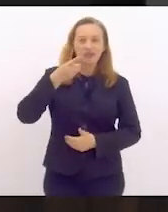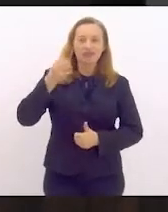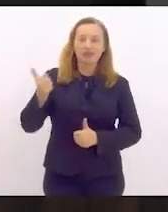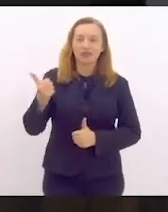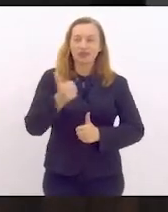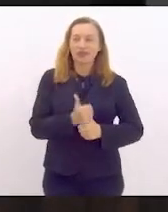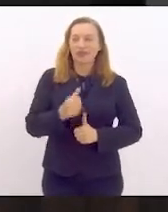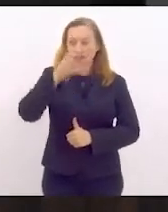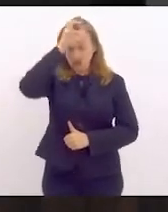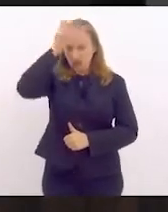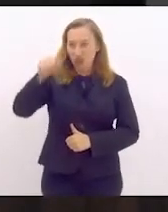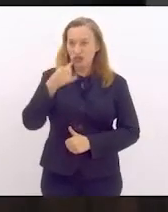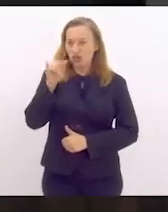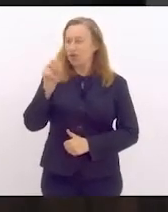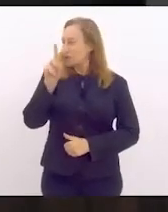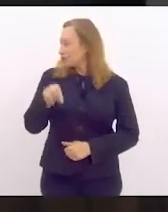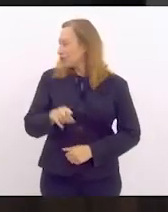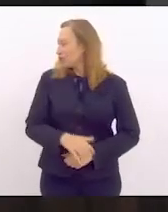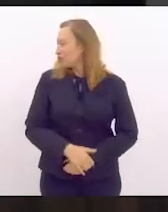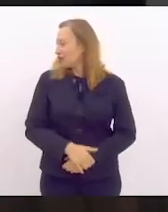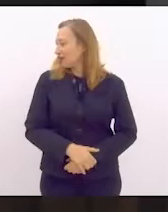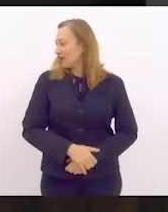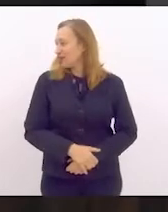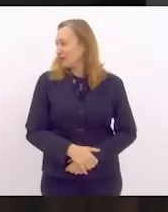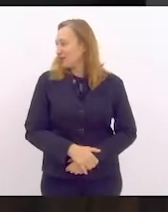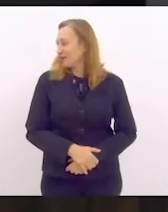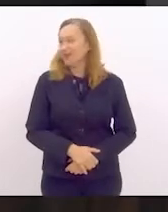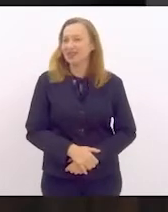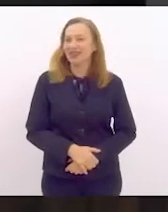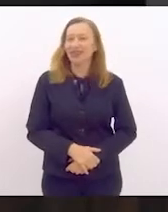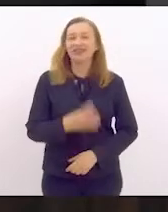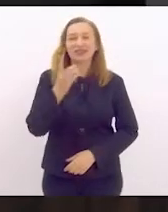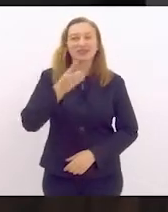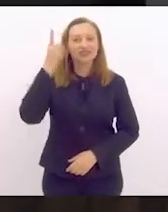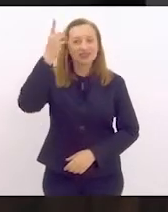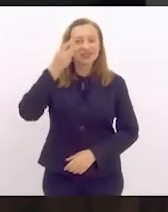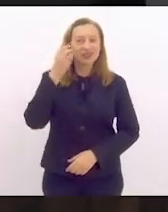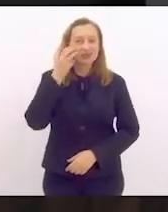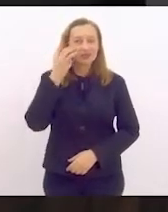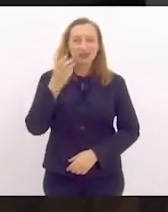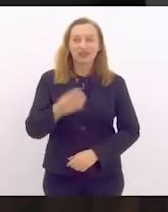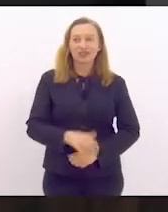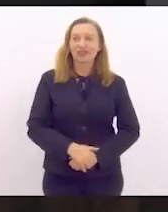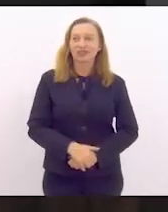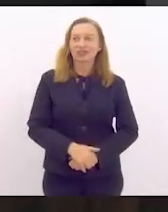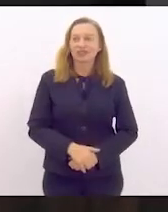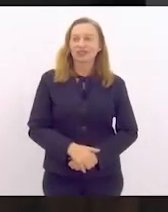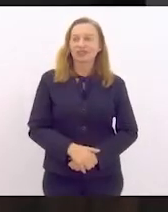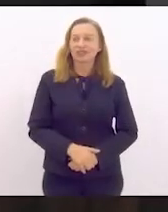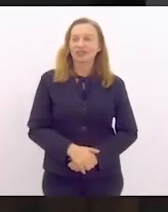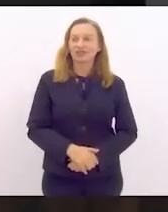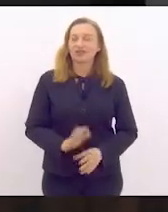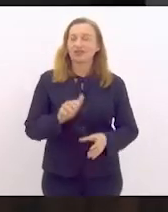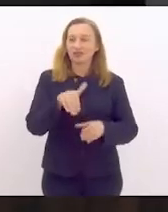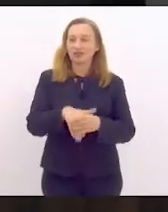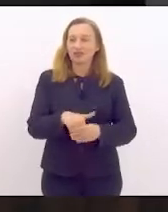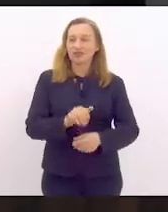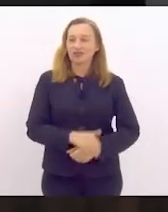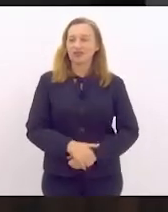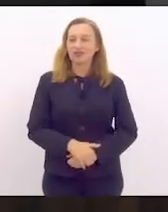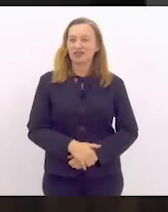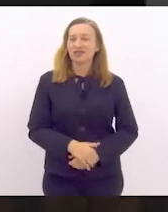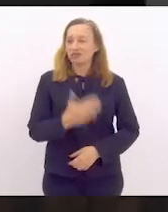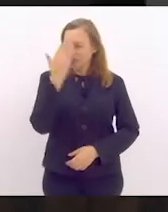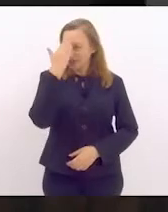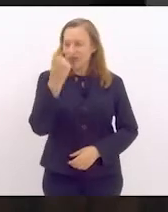para estar presidindo e o deputado Valdeir Carneiro vai declarar o voto.